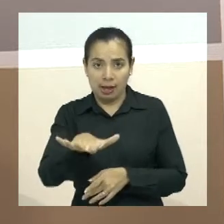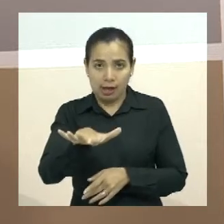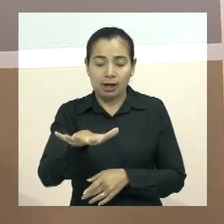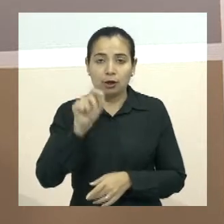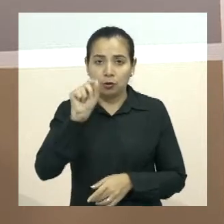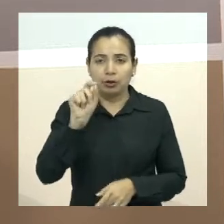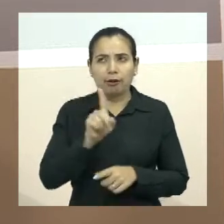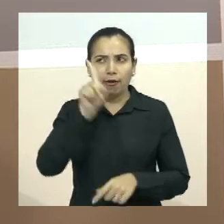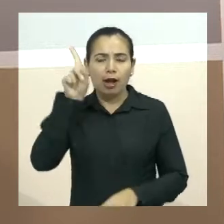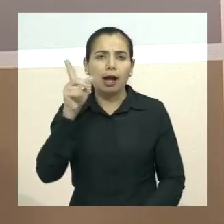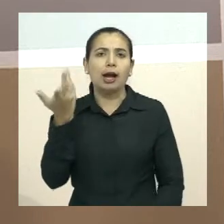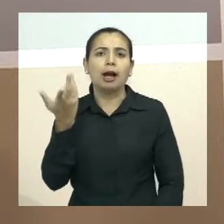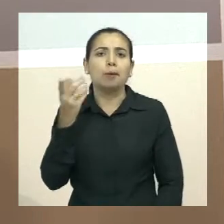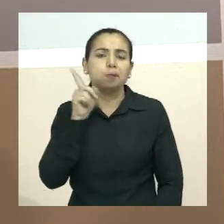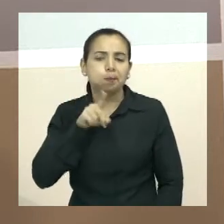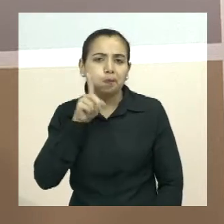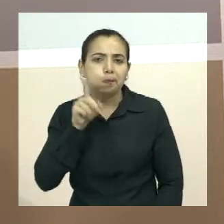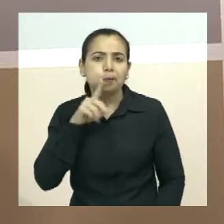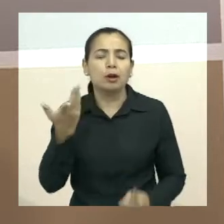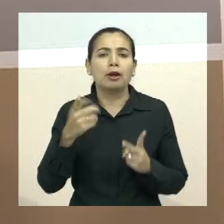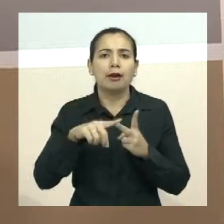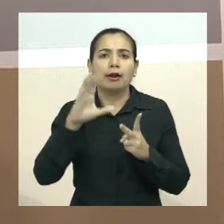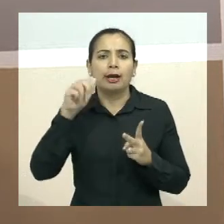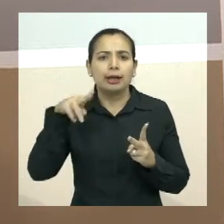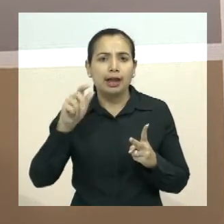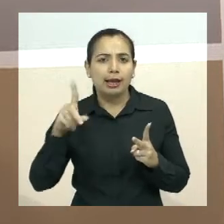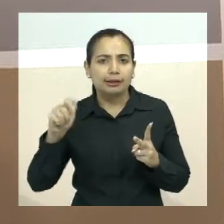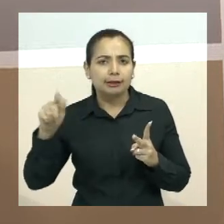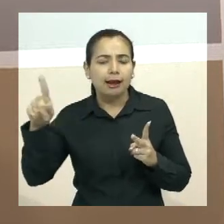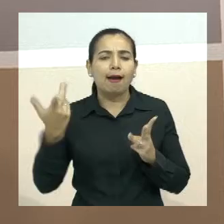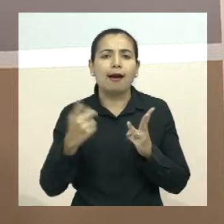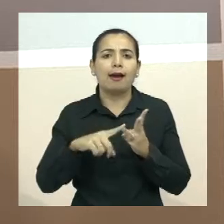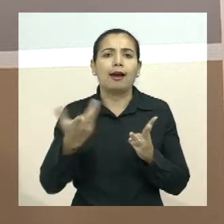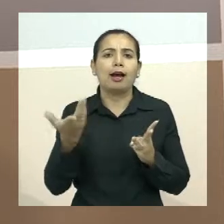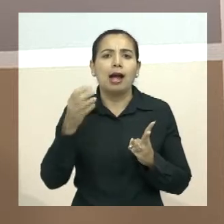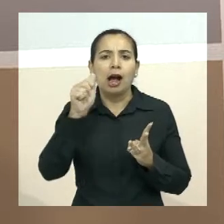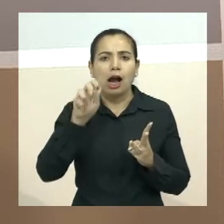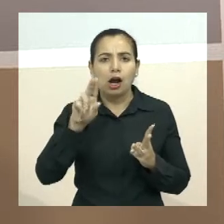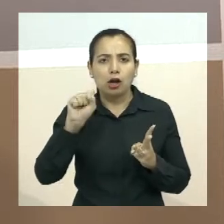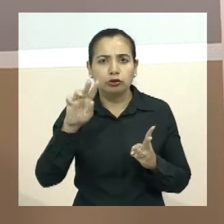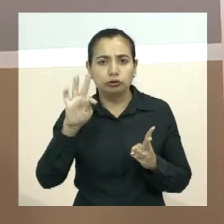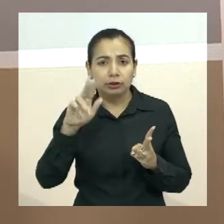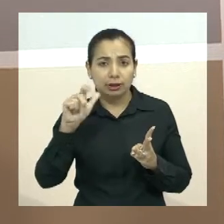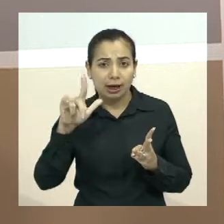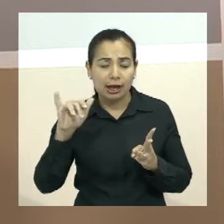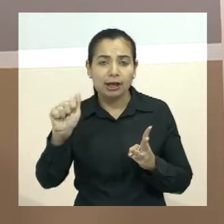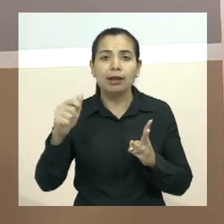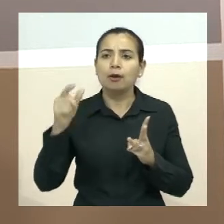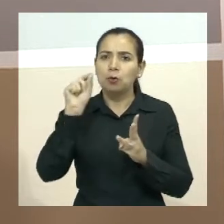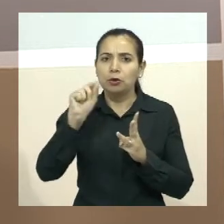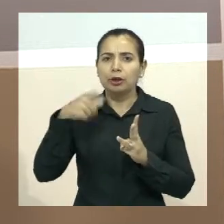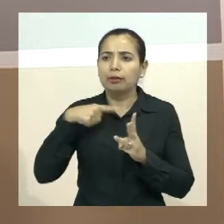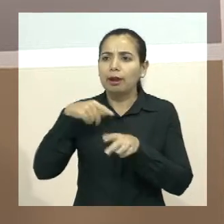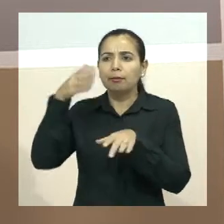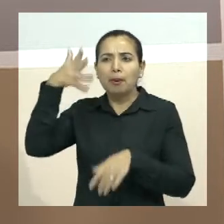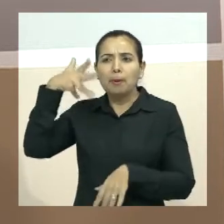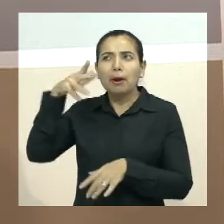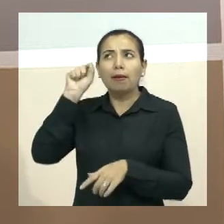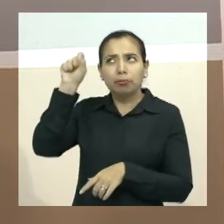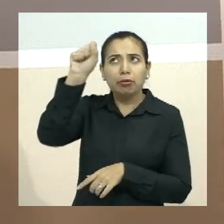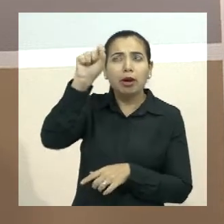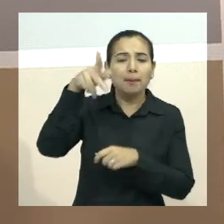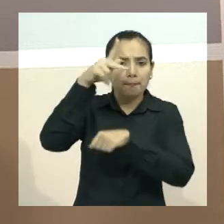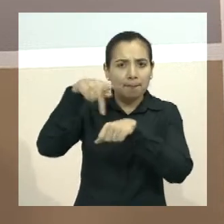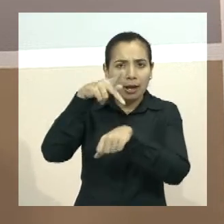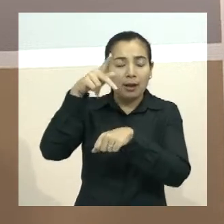inglesa, como Estados Unidos, Canadá, Austrália, levaram a educação em saúde na parte sexual para as crianças. Ensinou a parte de fisiologia,